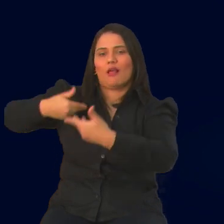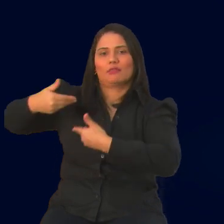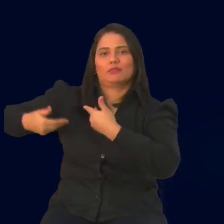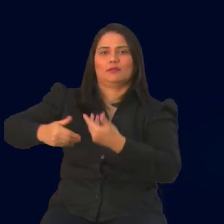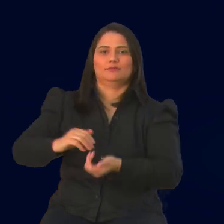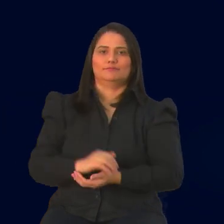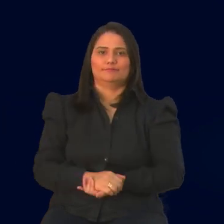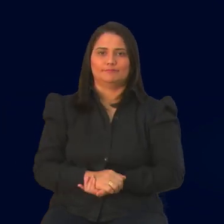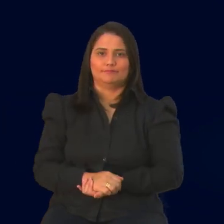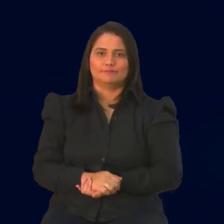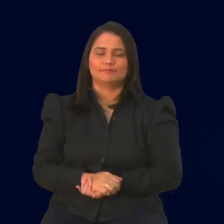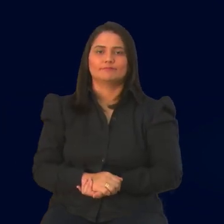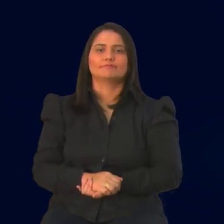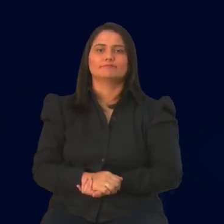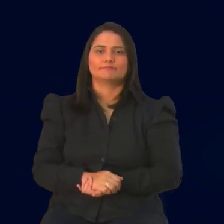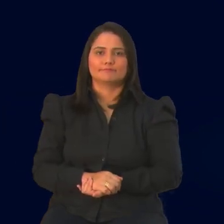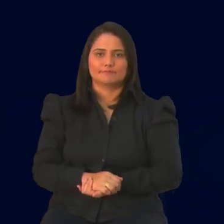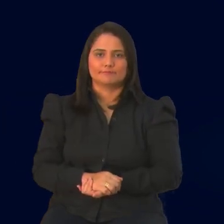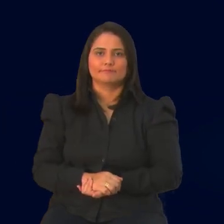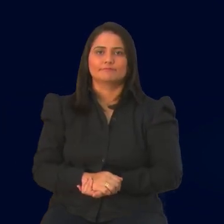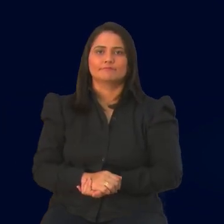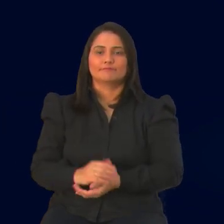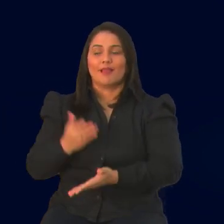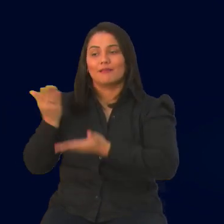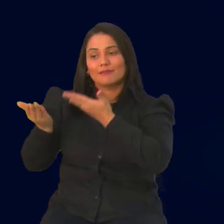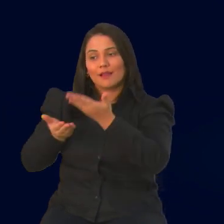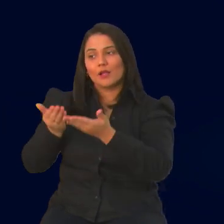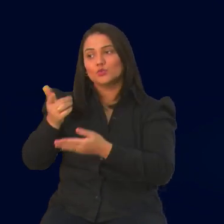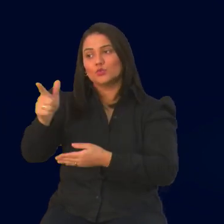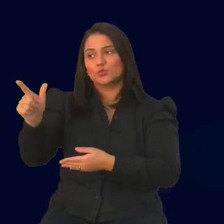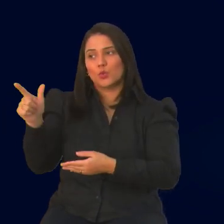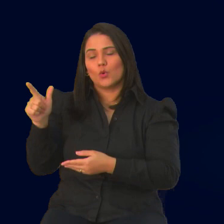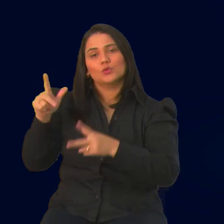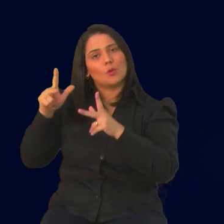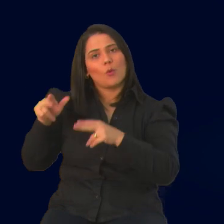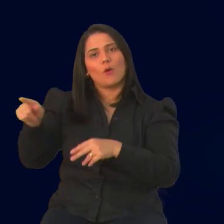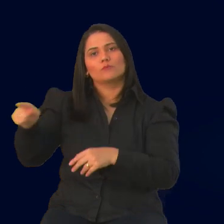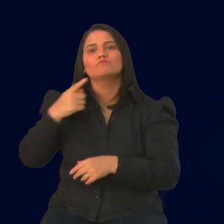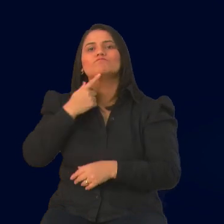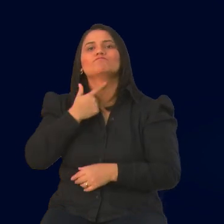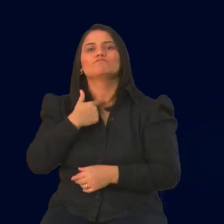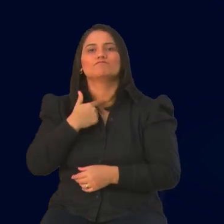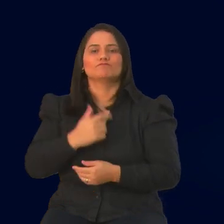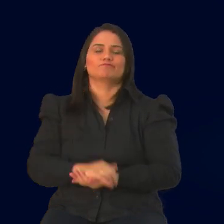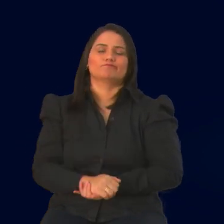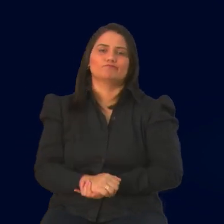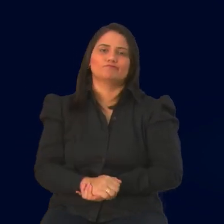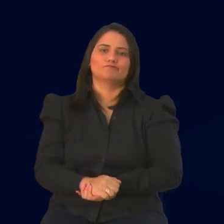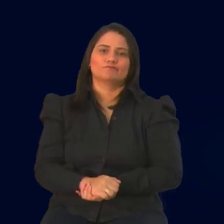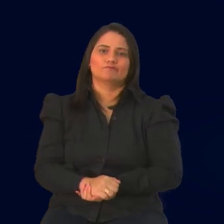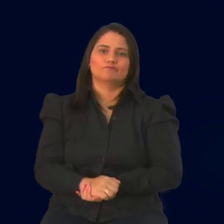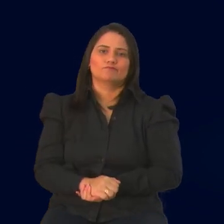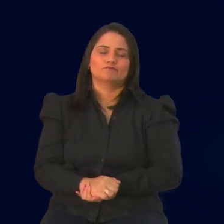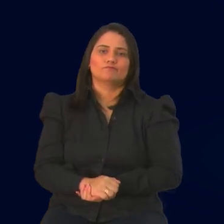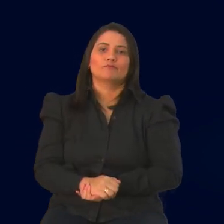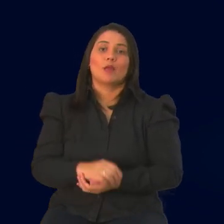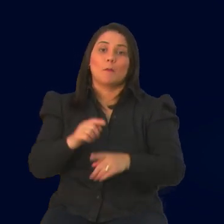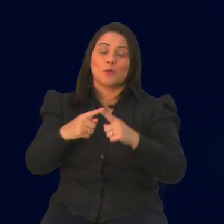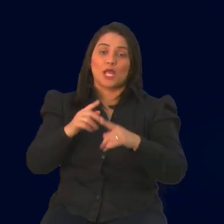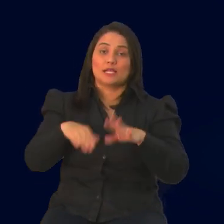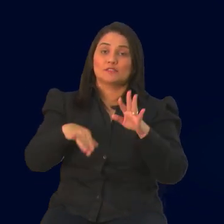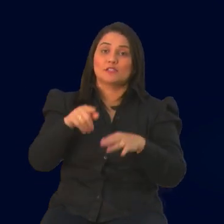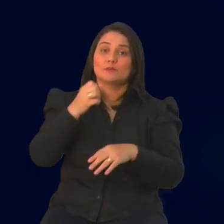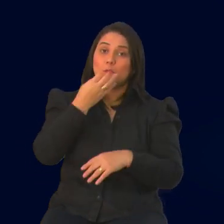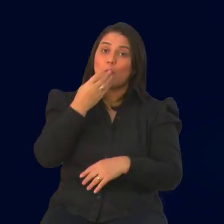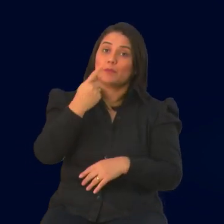Trate os outros como eles gostariam de ser tratados, porque o que é bom para você não é bom necessariamente para o outro.